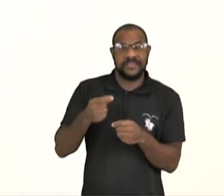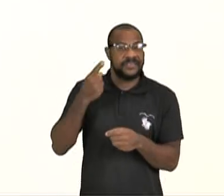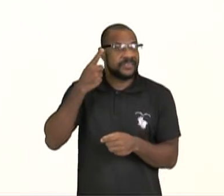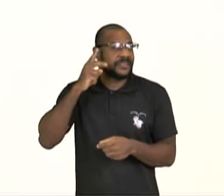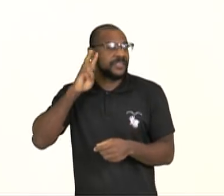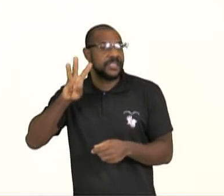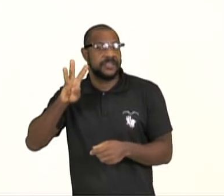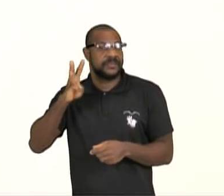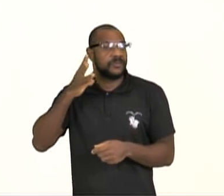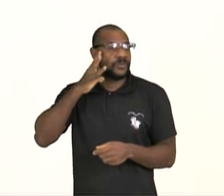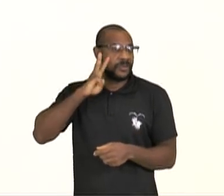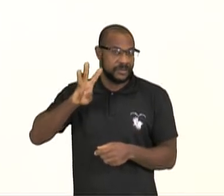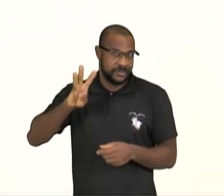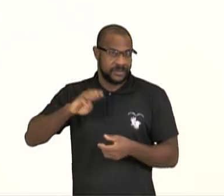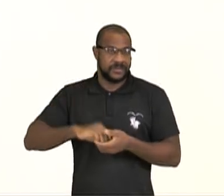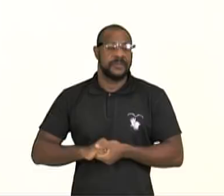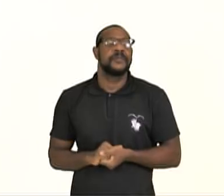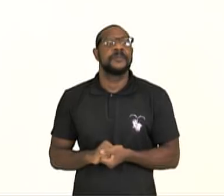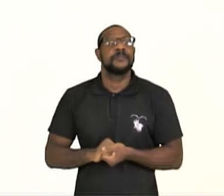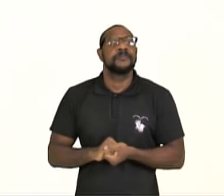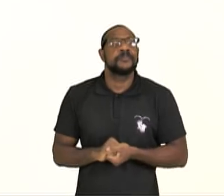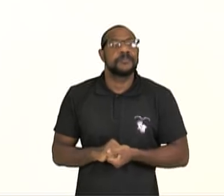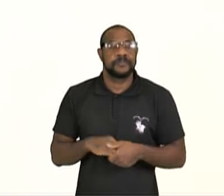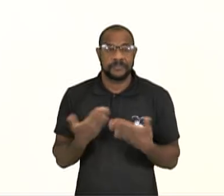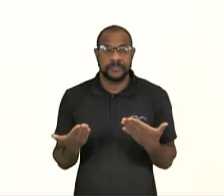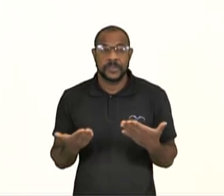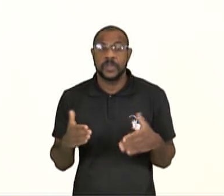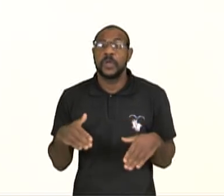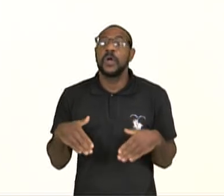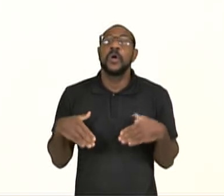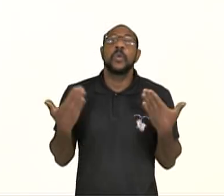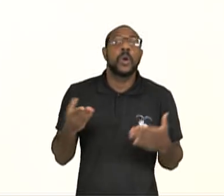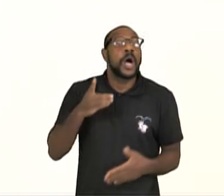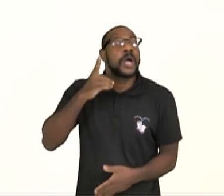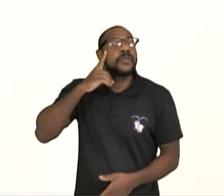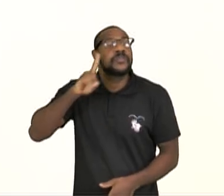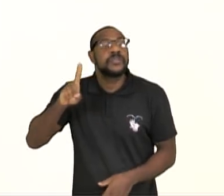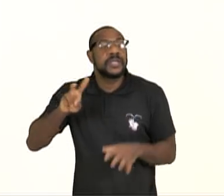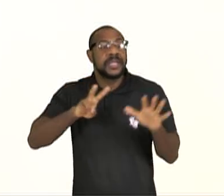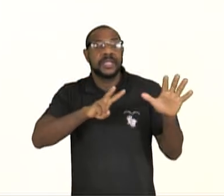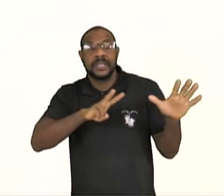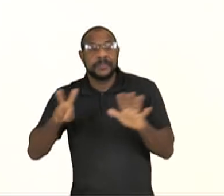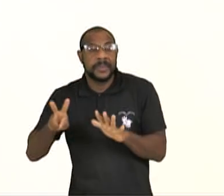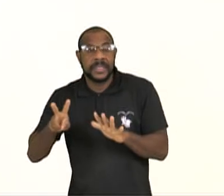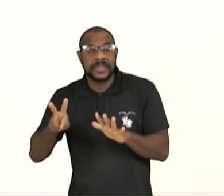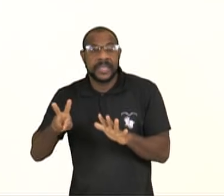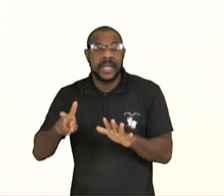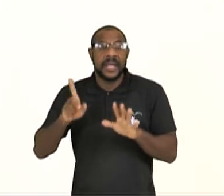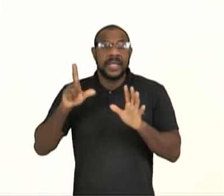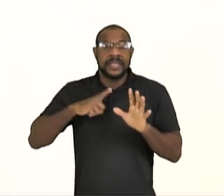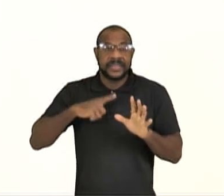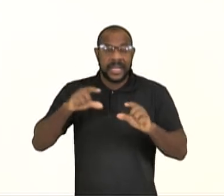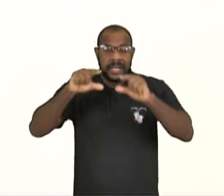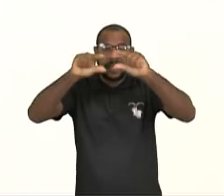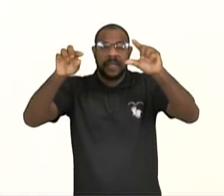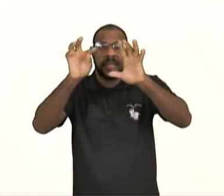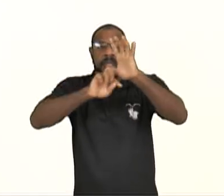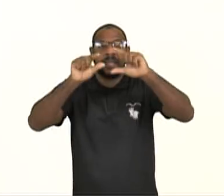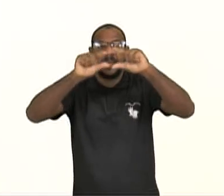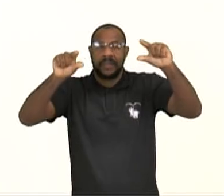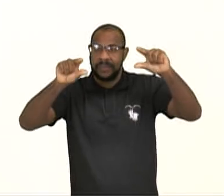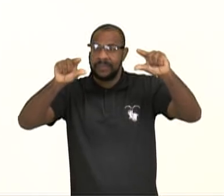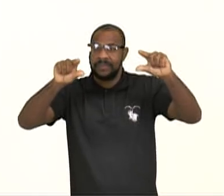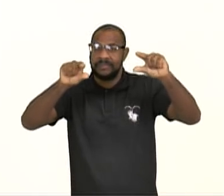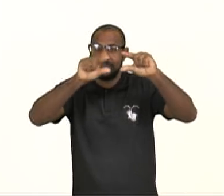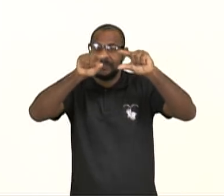Número 2, no seu caderno. Quais dias da semana são mencionadas no texto? Será